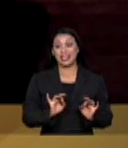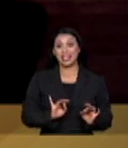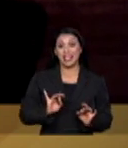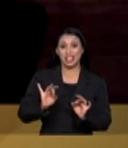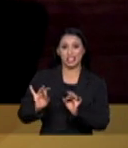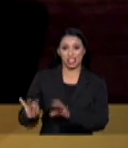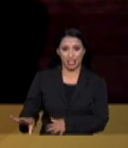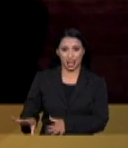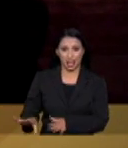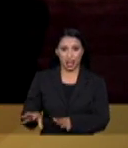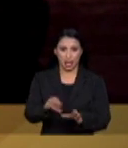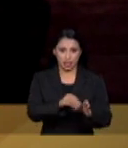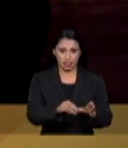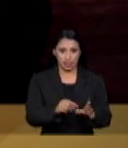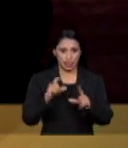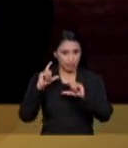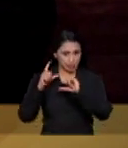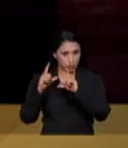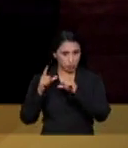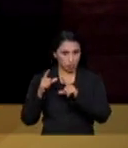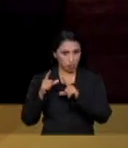das terras tradicionais